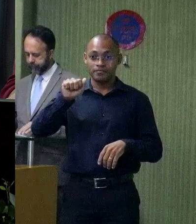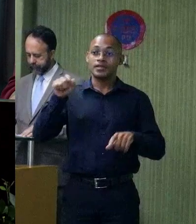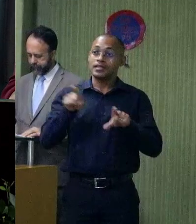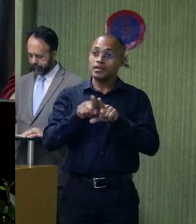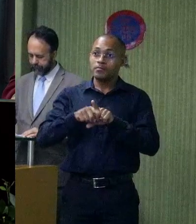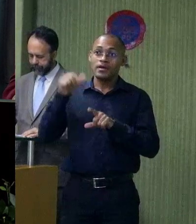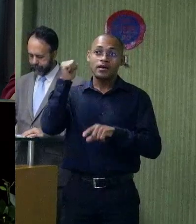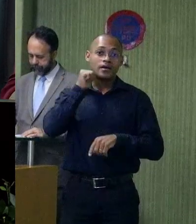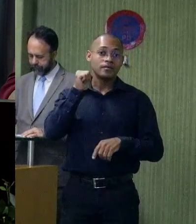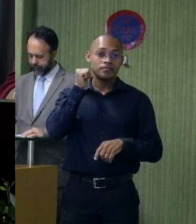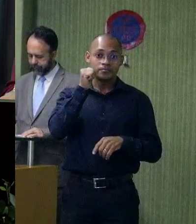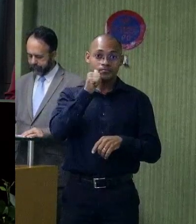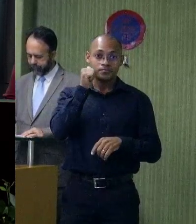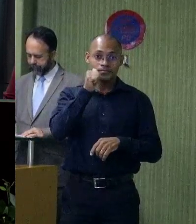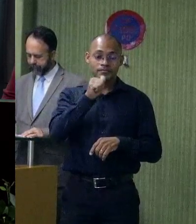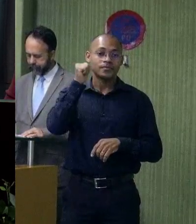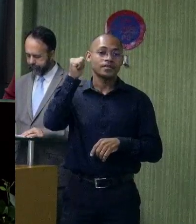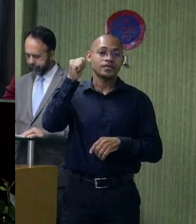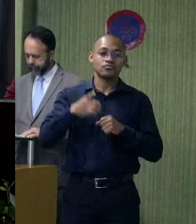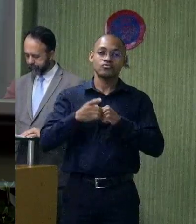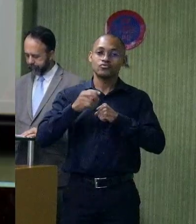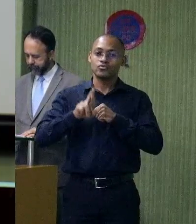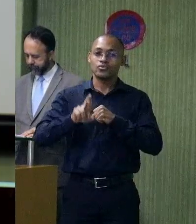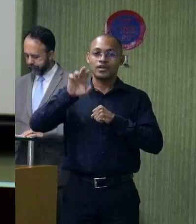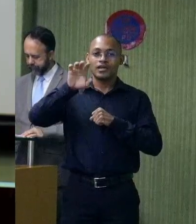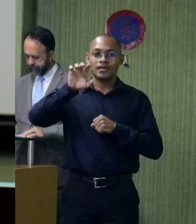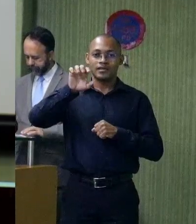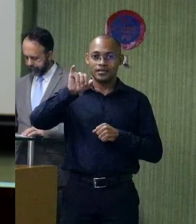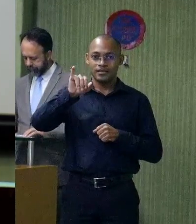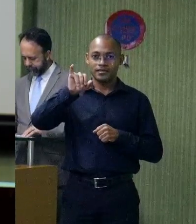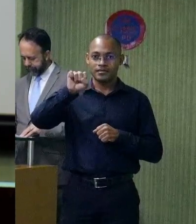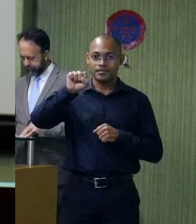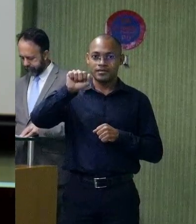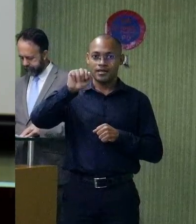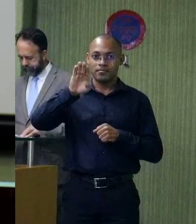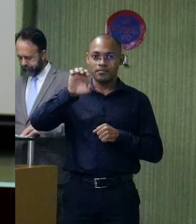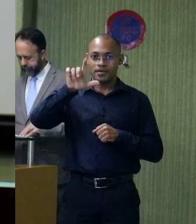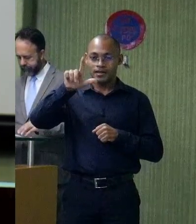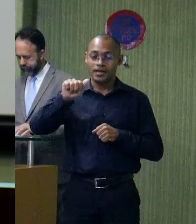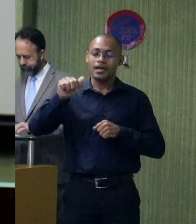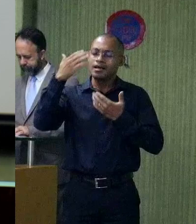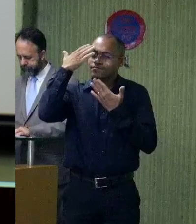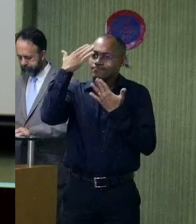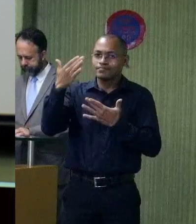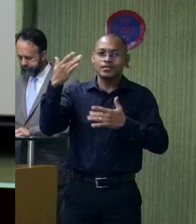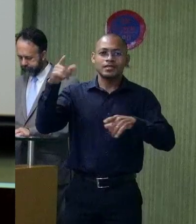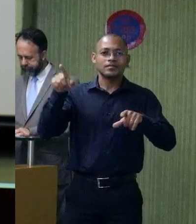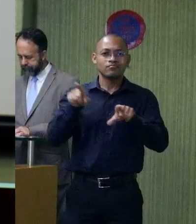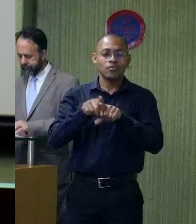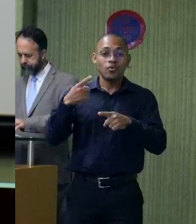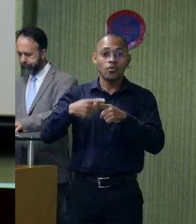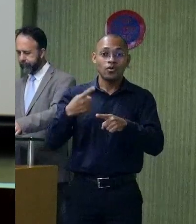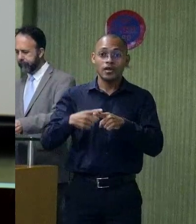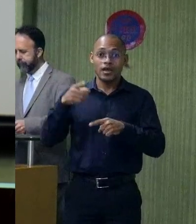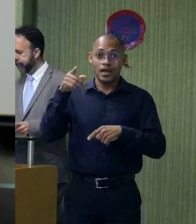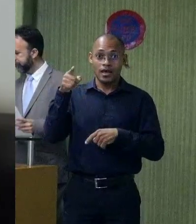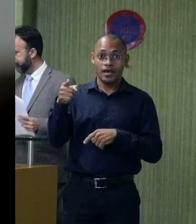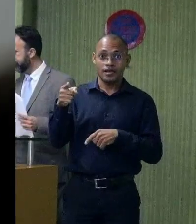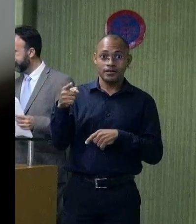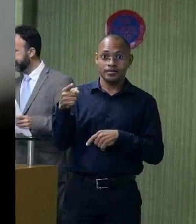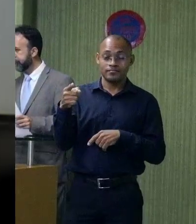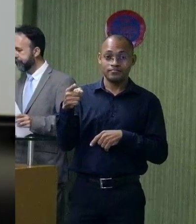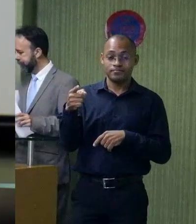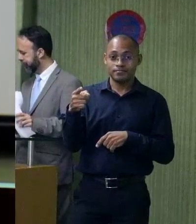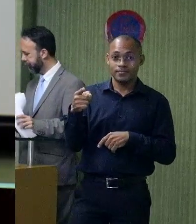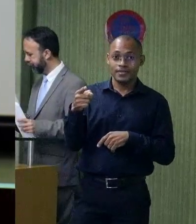né dizer a ela agradecer e parabenizar agradecer pela por ela me fazer voltar a